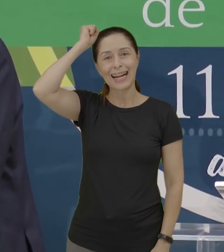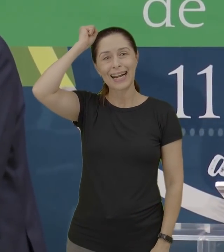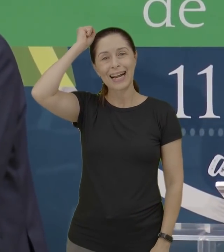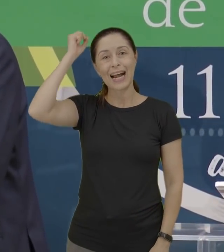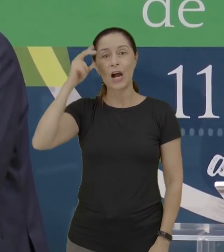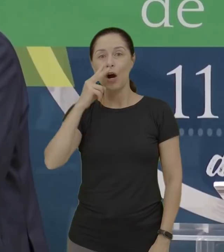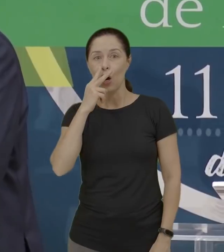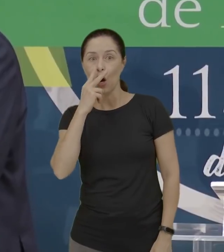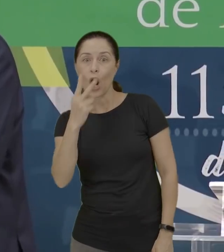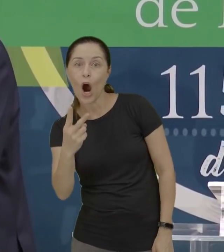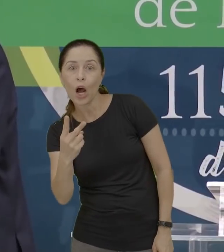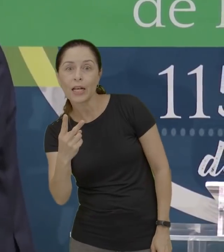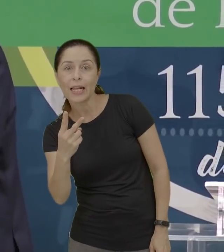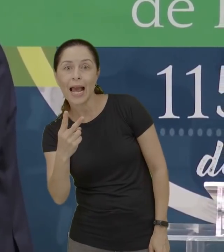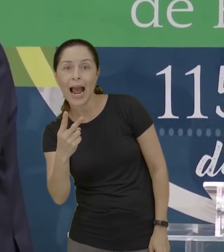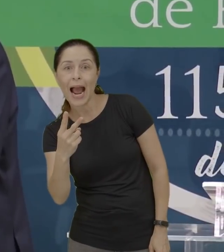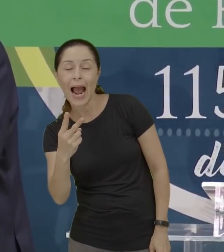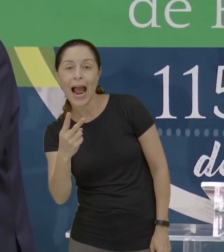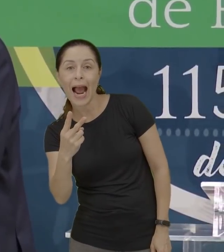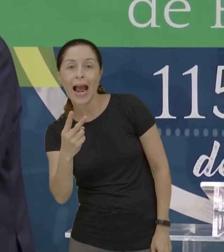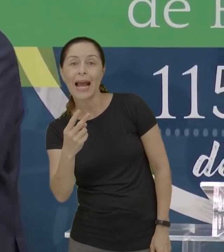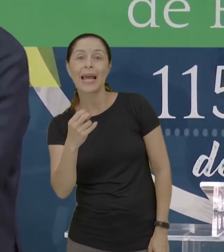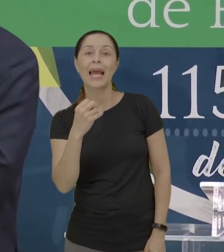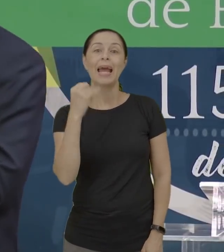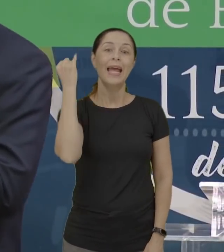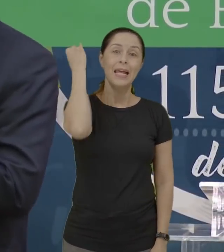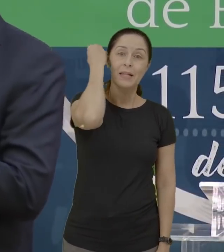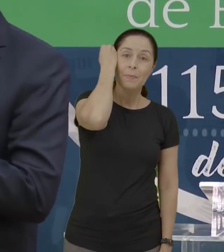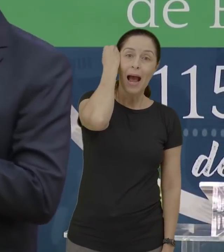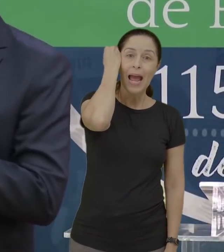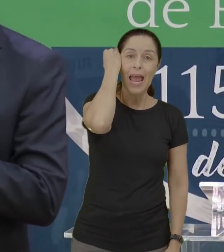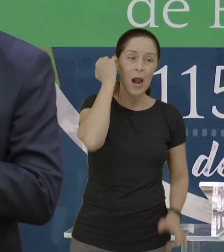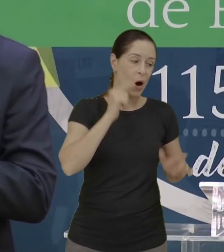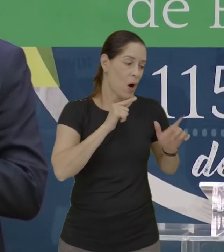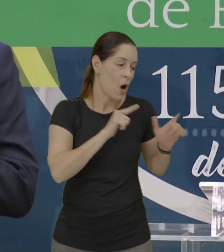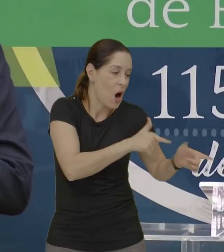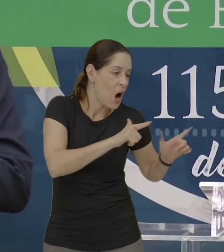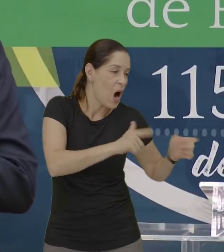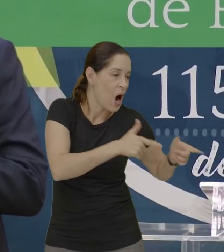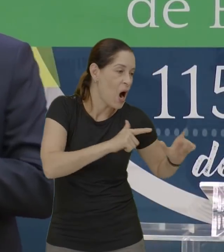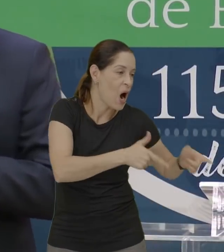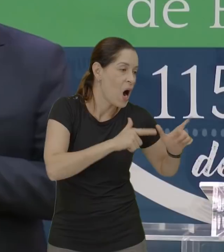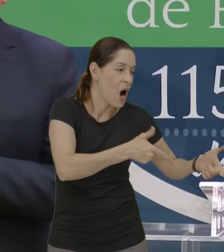Isaac. O que está por trás? O que está por trás é que